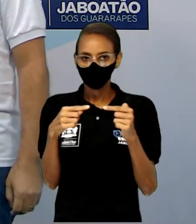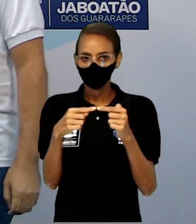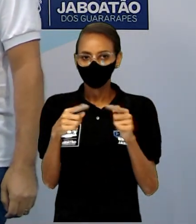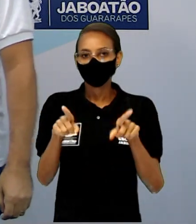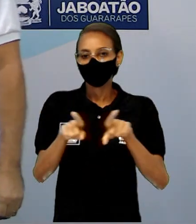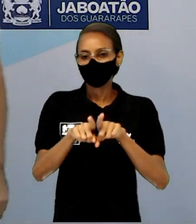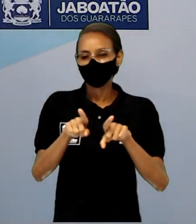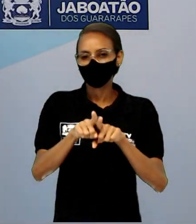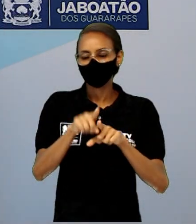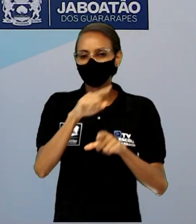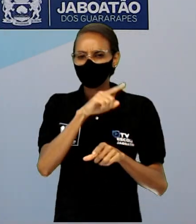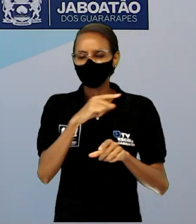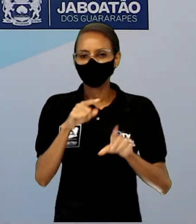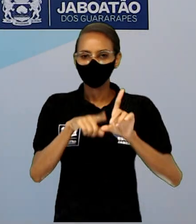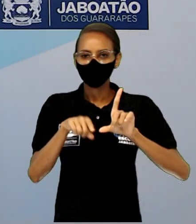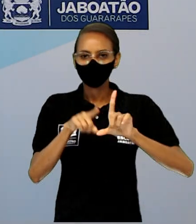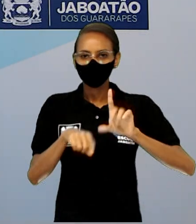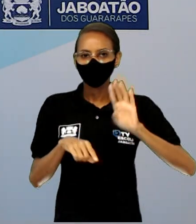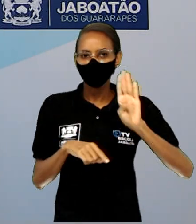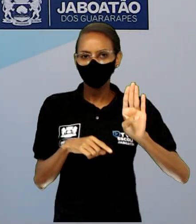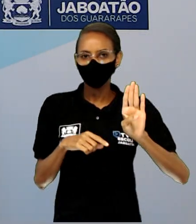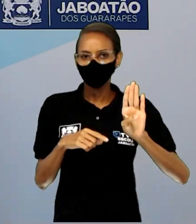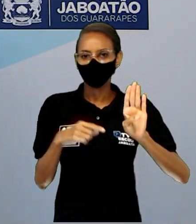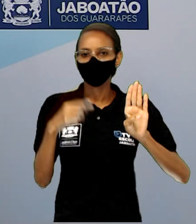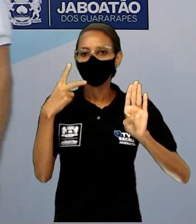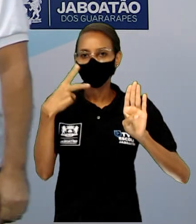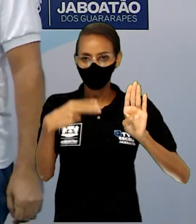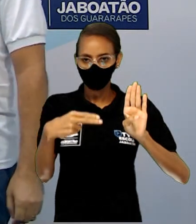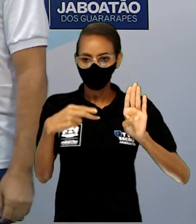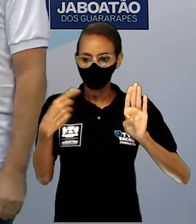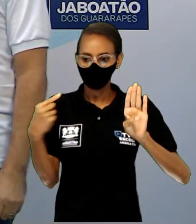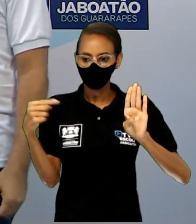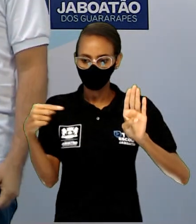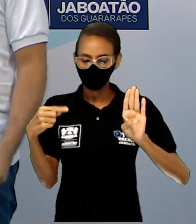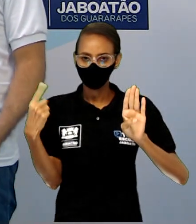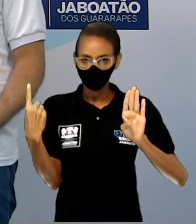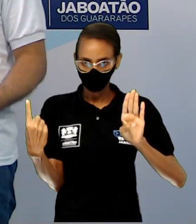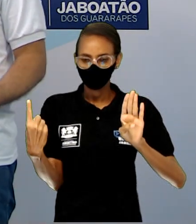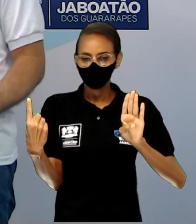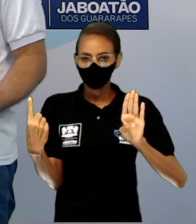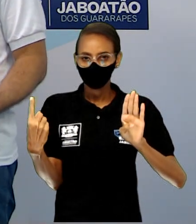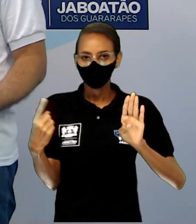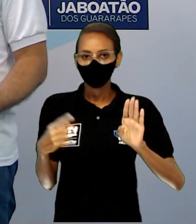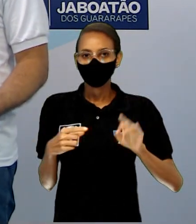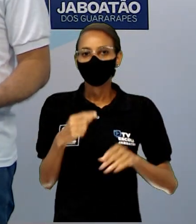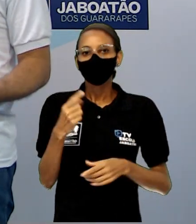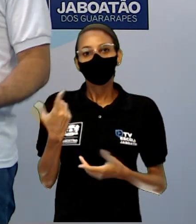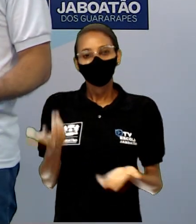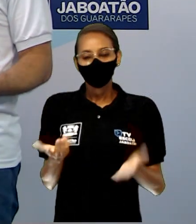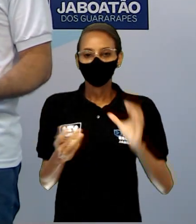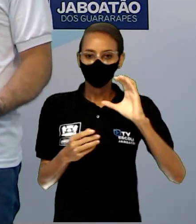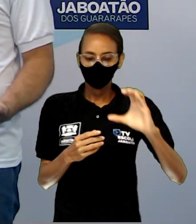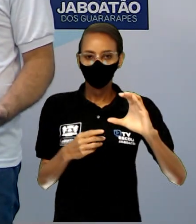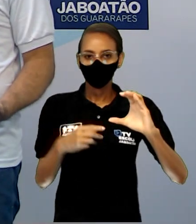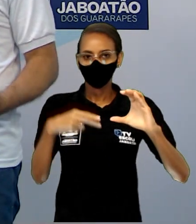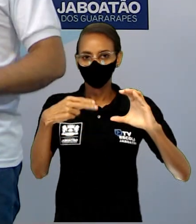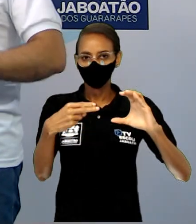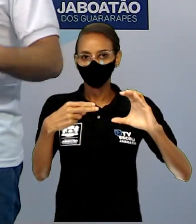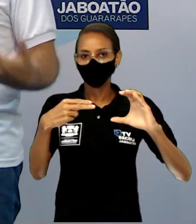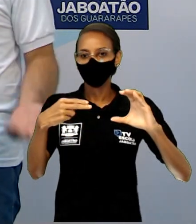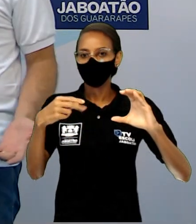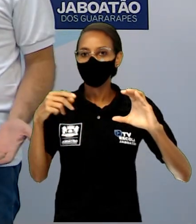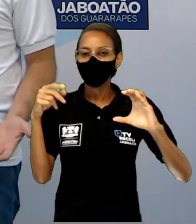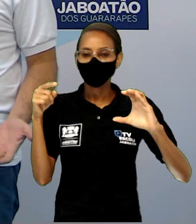por isso eu coloquei um menos aqui, ó, a medida do lado do quadrado, que eu estou chamando de